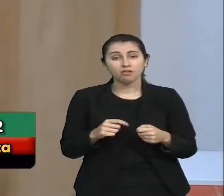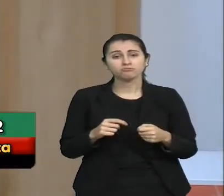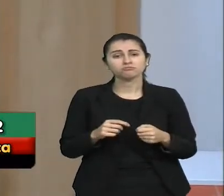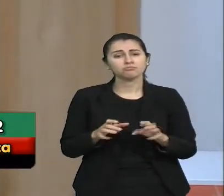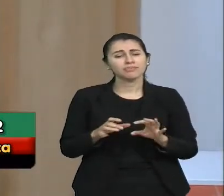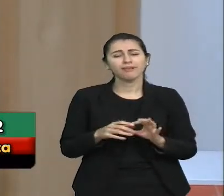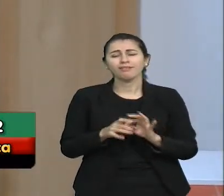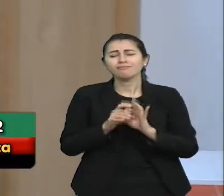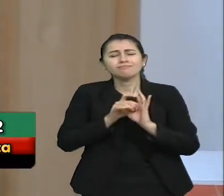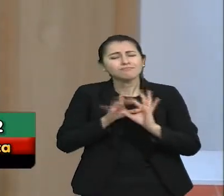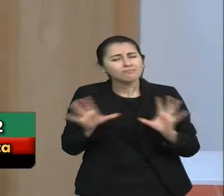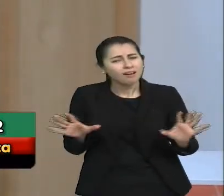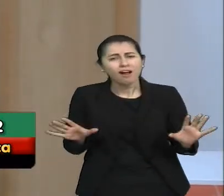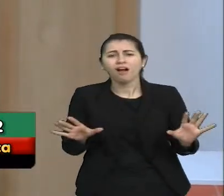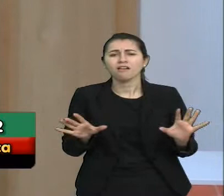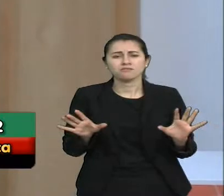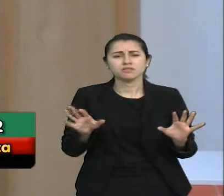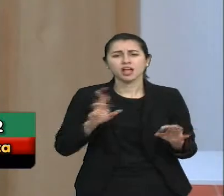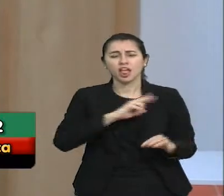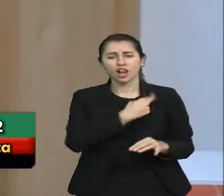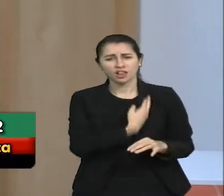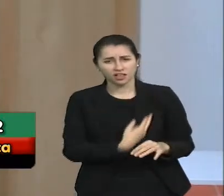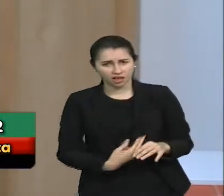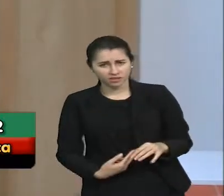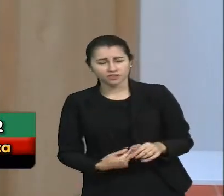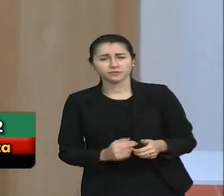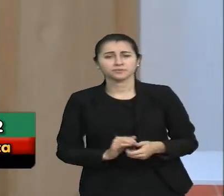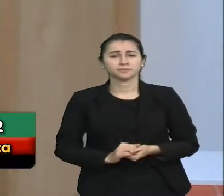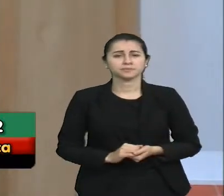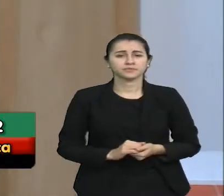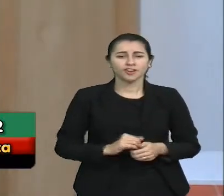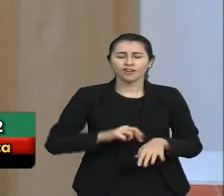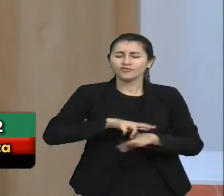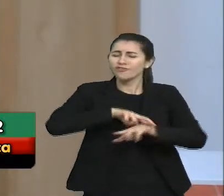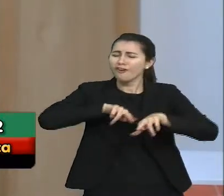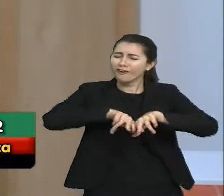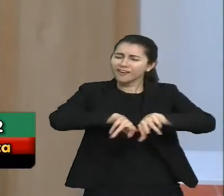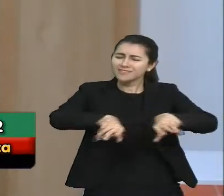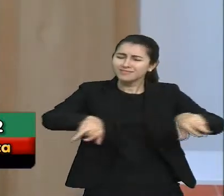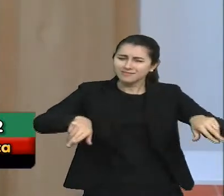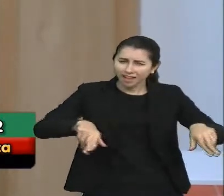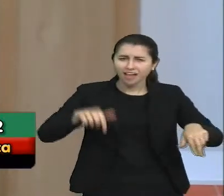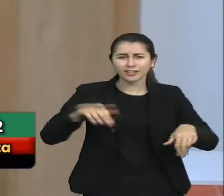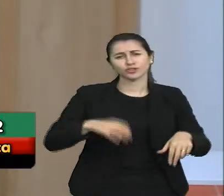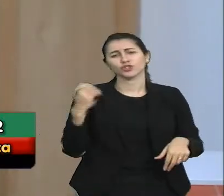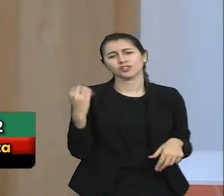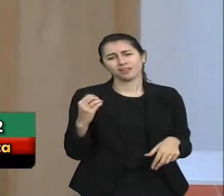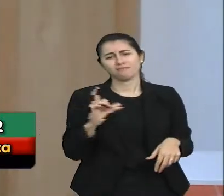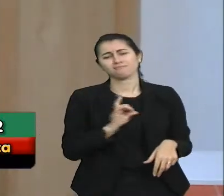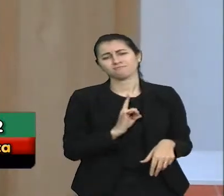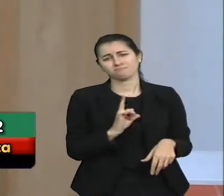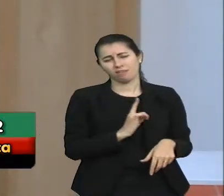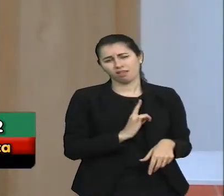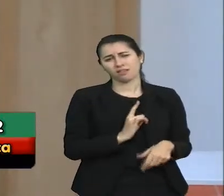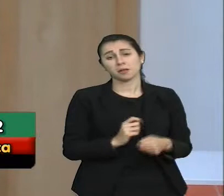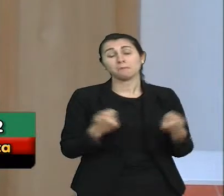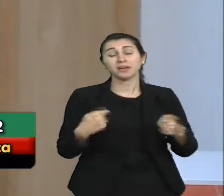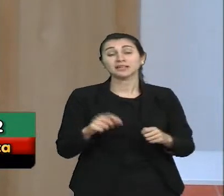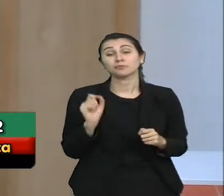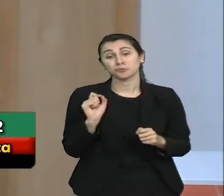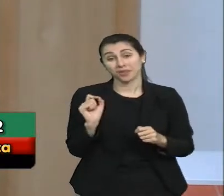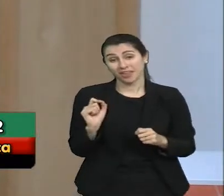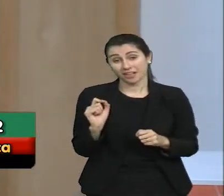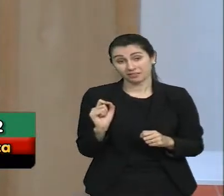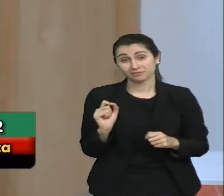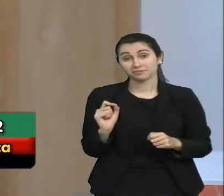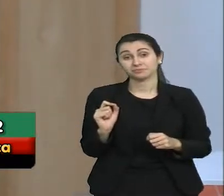manifestação religiosa na diversidade que nós temos aqui na região, nós precisamos, sim,